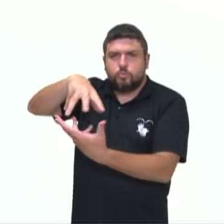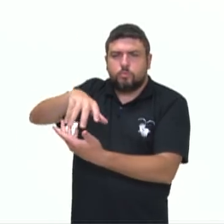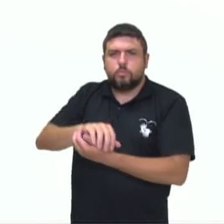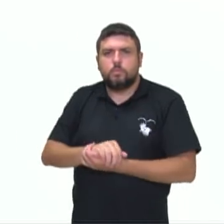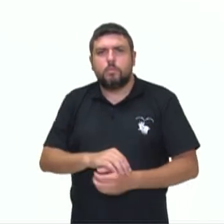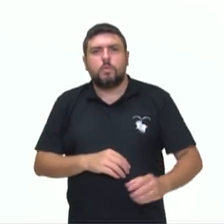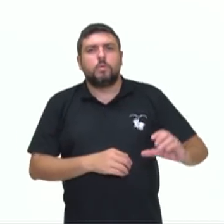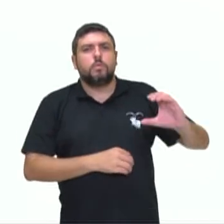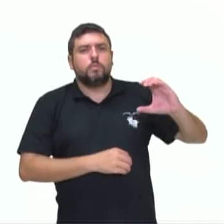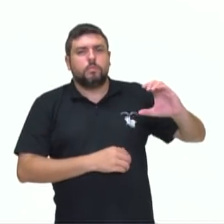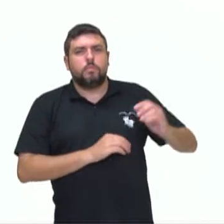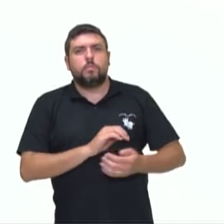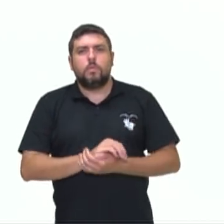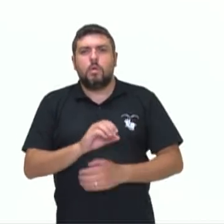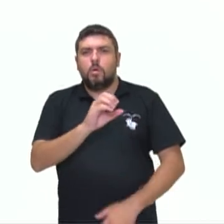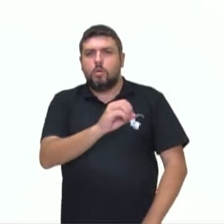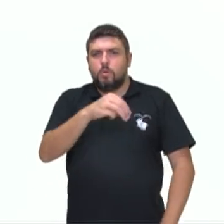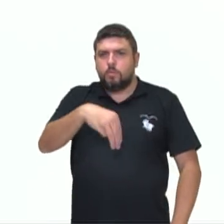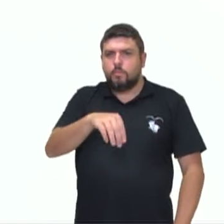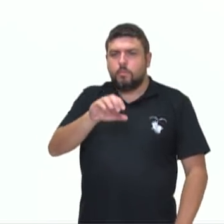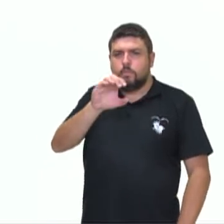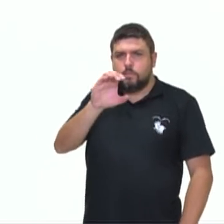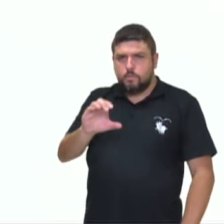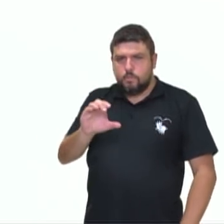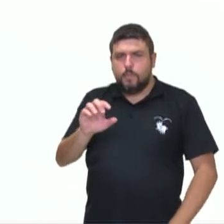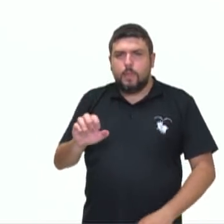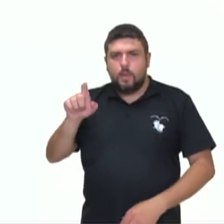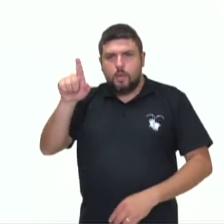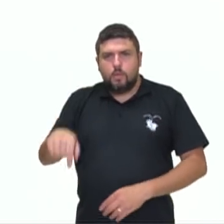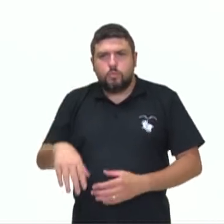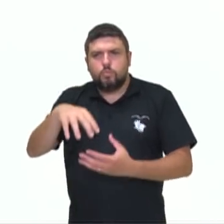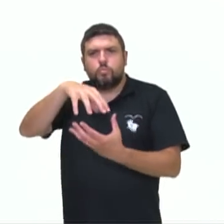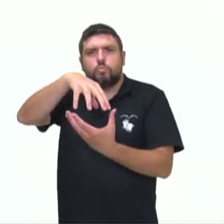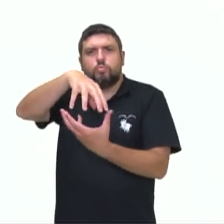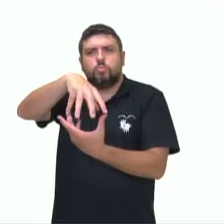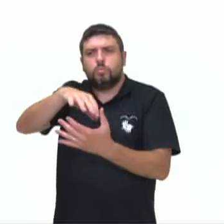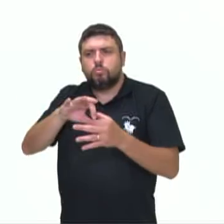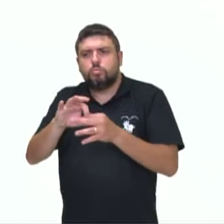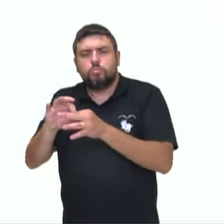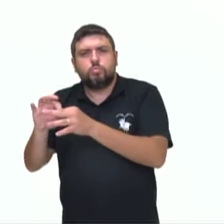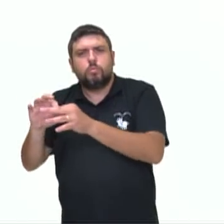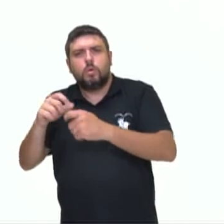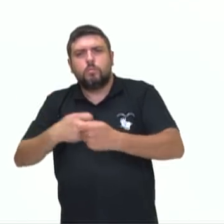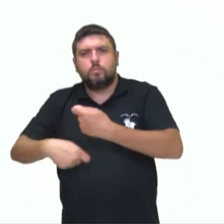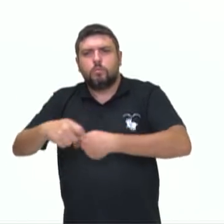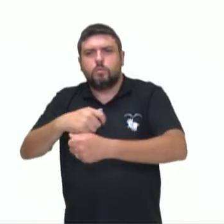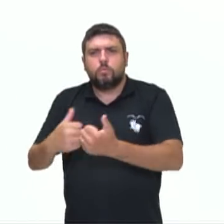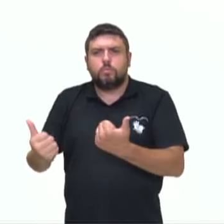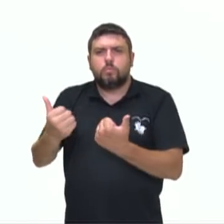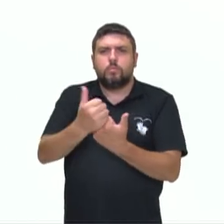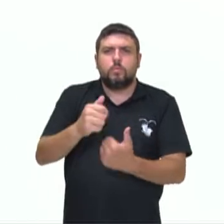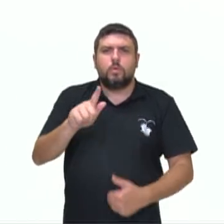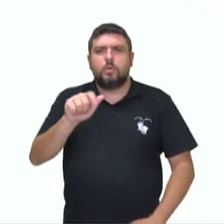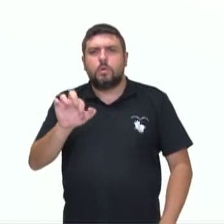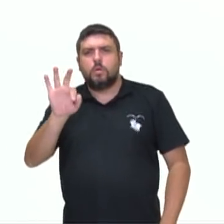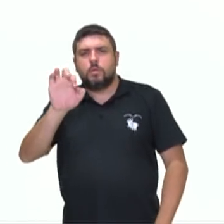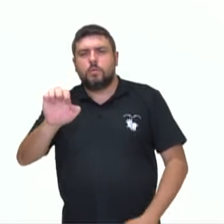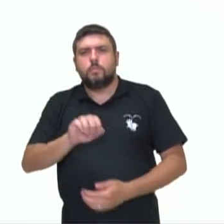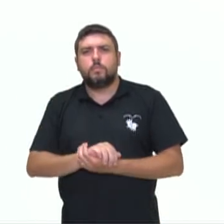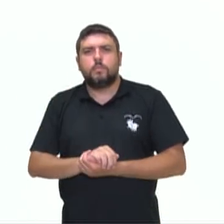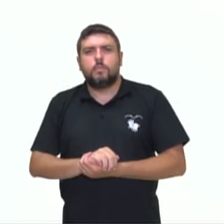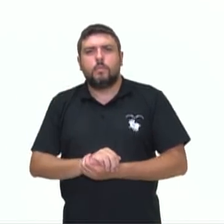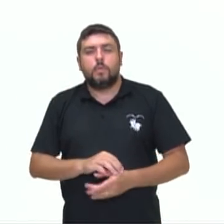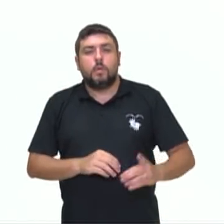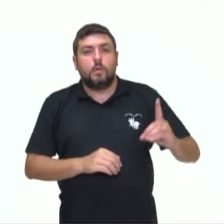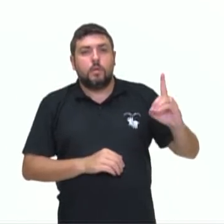Letra C, a OMC, Organização Mundial do Comércio, que posteriormente substituiu o GATT. Ou letra D,